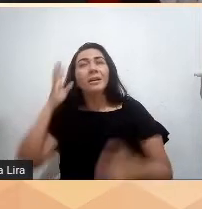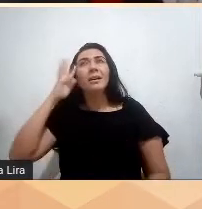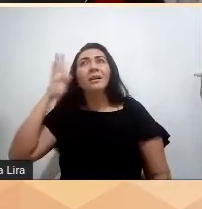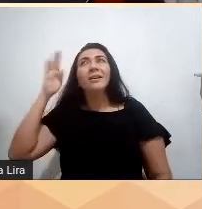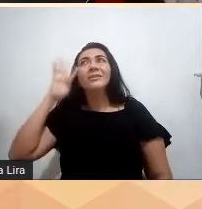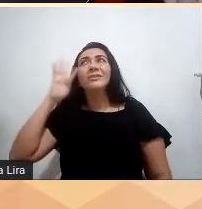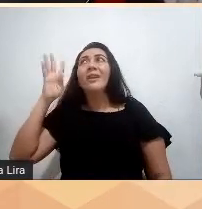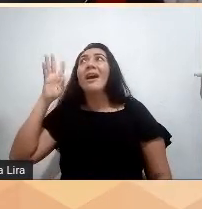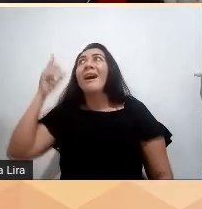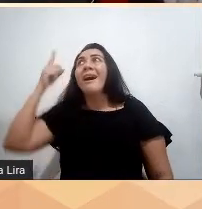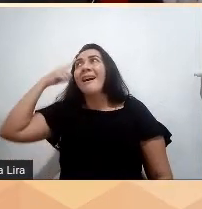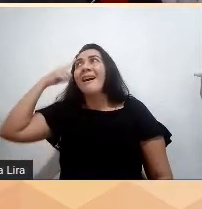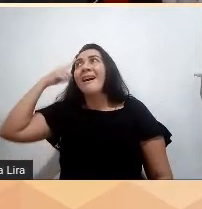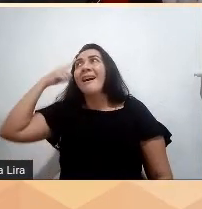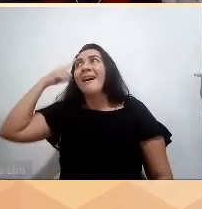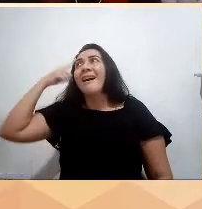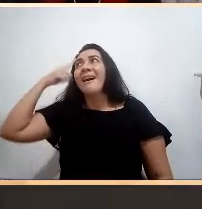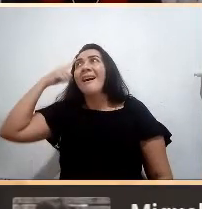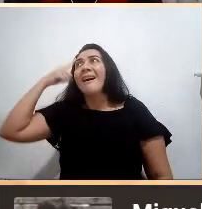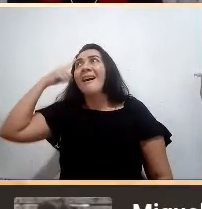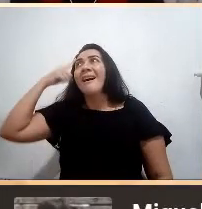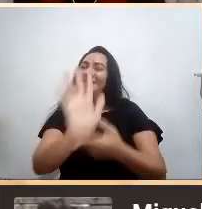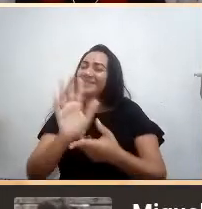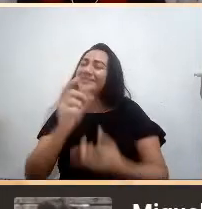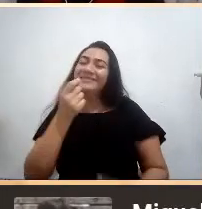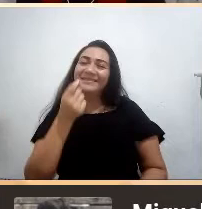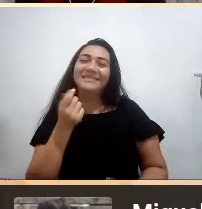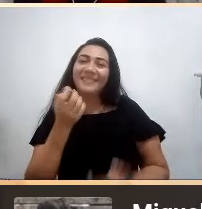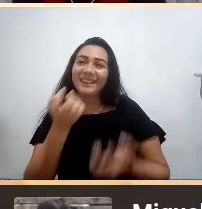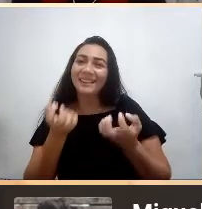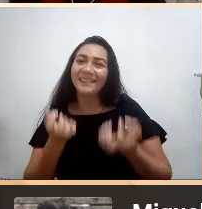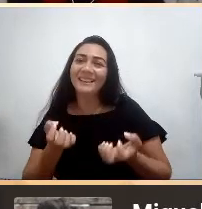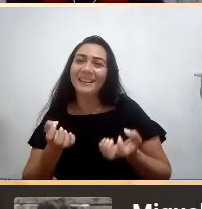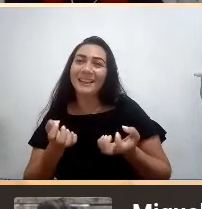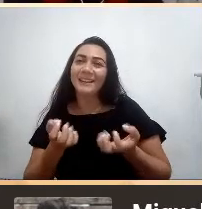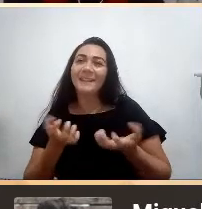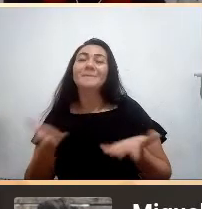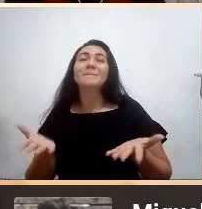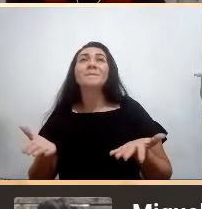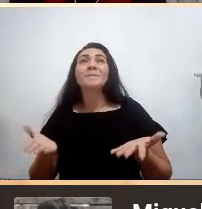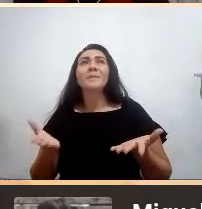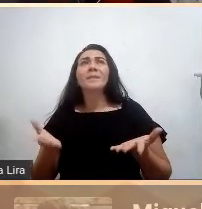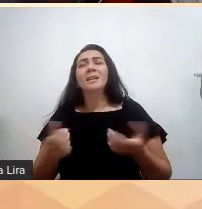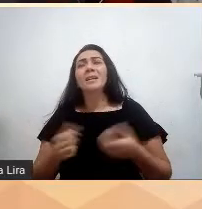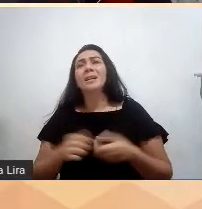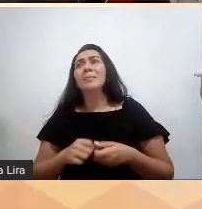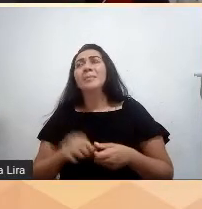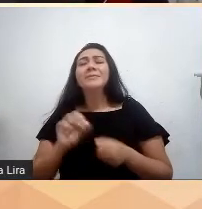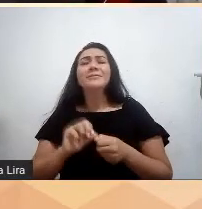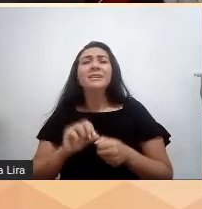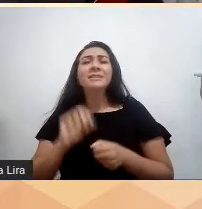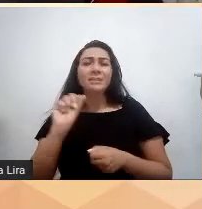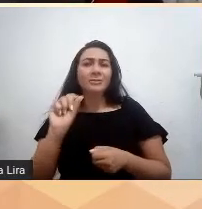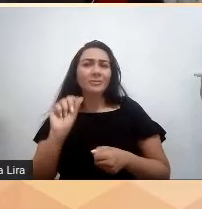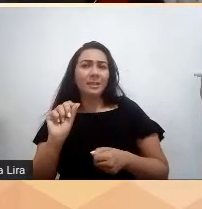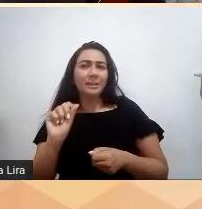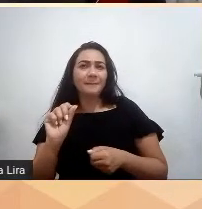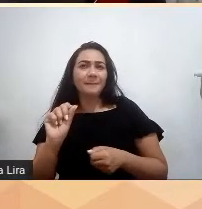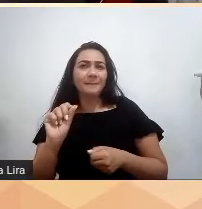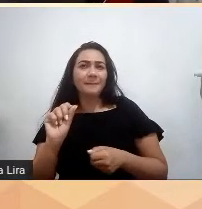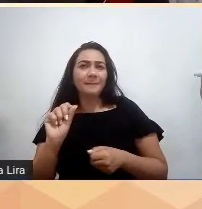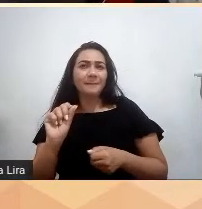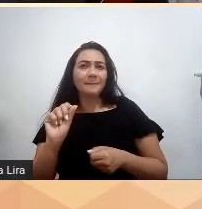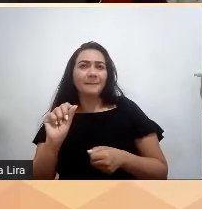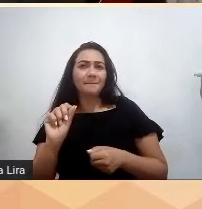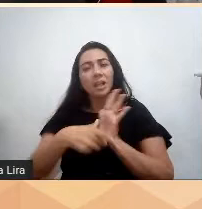uma mensagem, né? Imaginar um mundo melhor é um sonho, mas colocar um sonho no papel, isso é um projeto. Eu concordo com essa fala. E